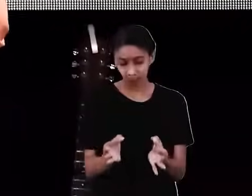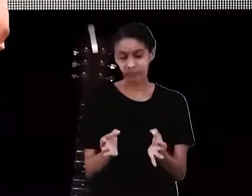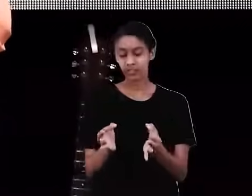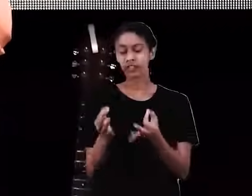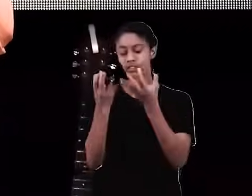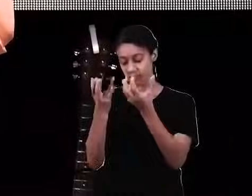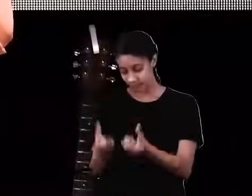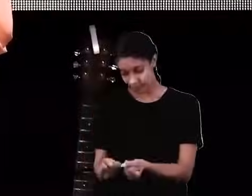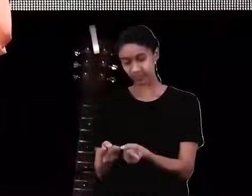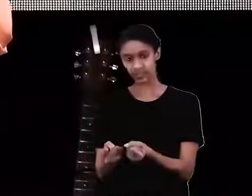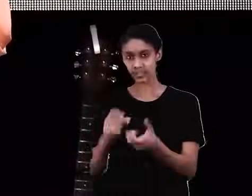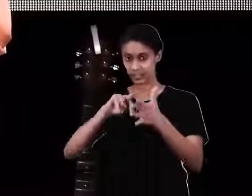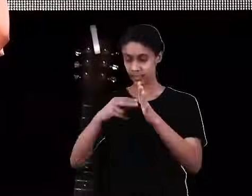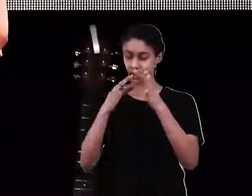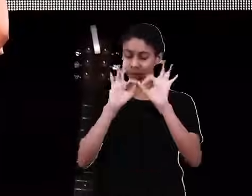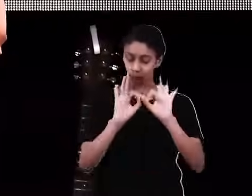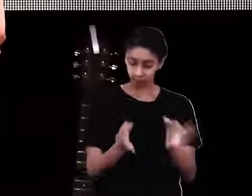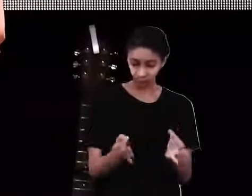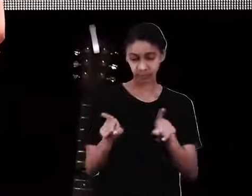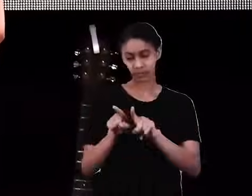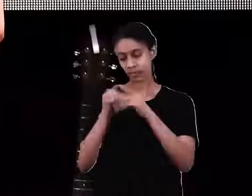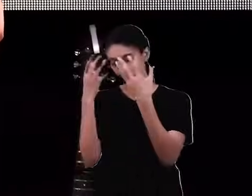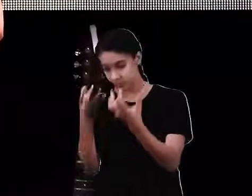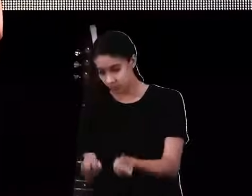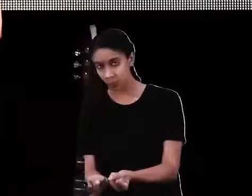submissão. Fala comigo, humildade e submissão.